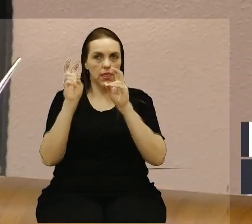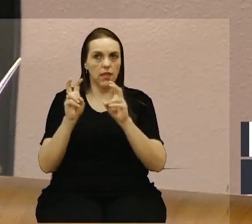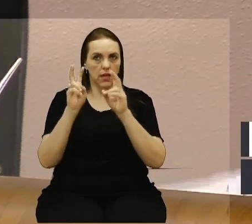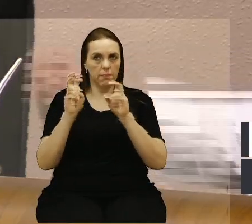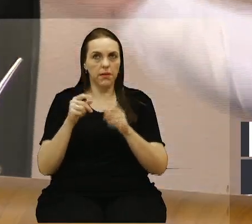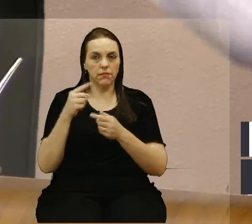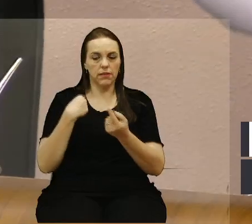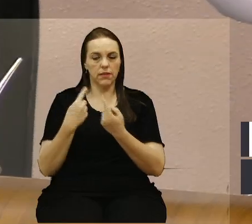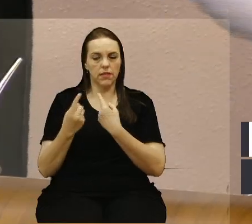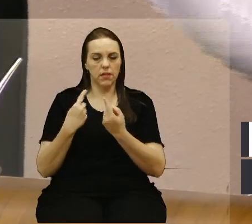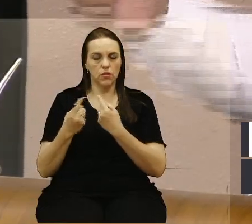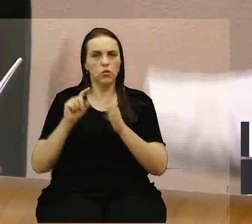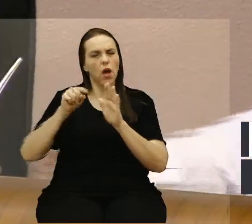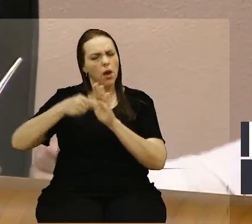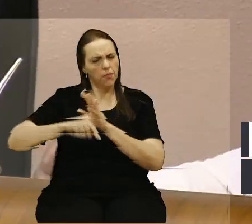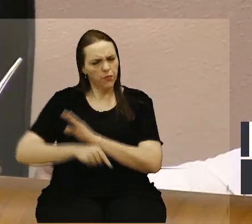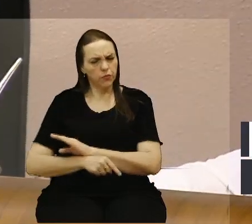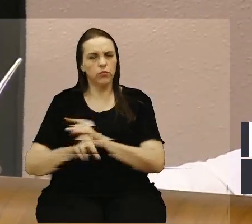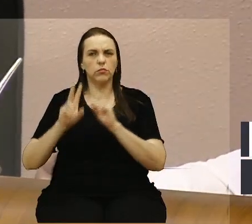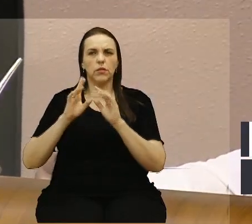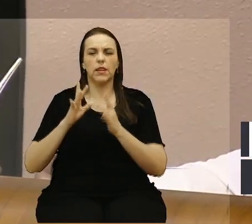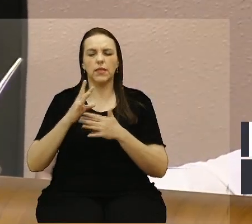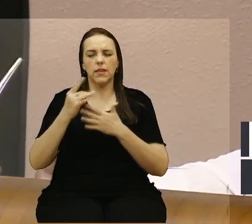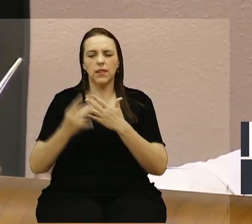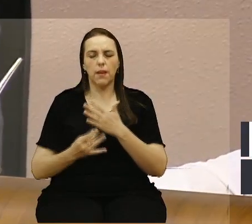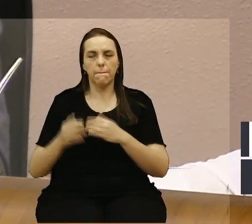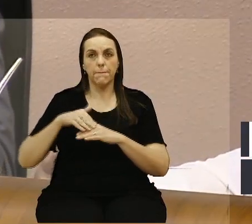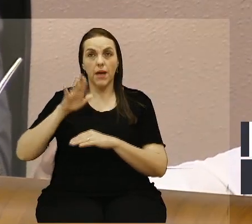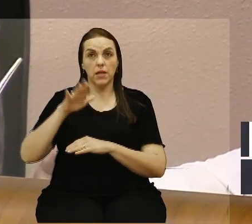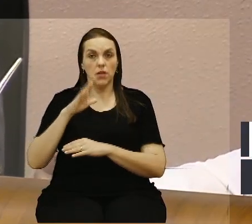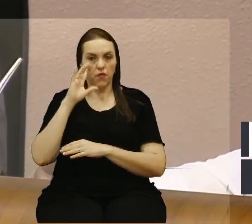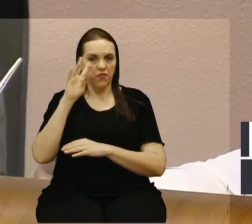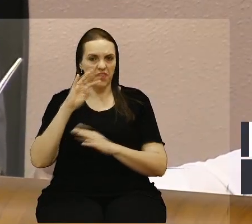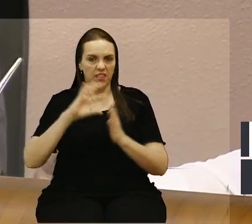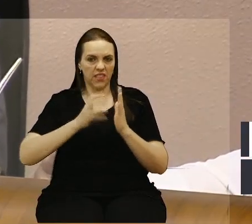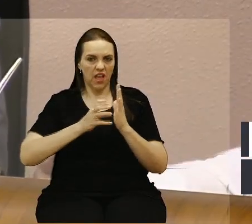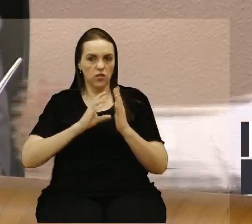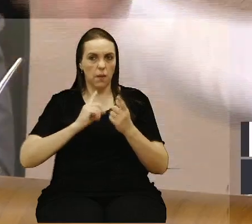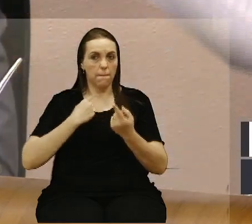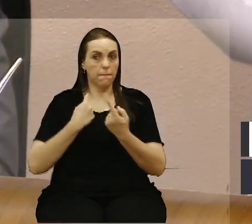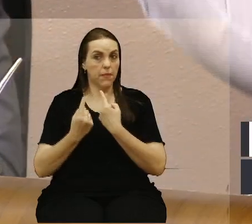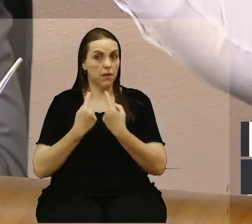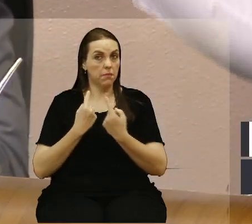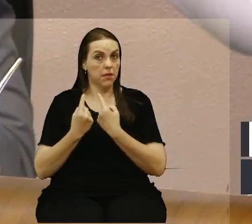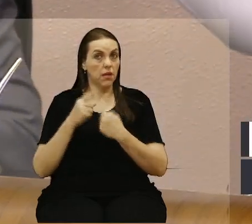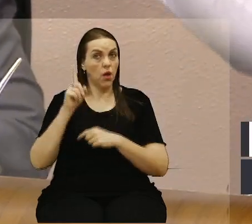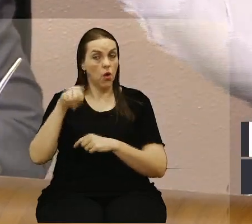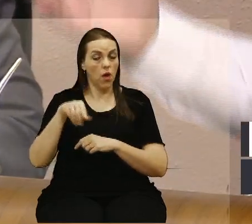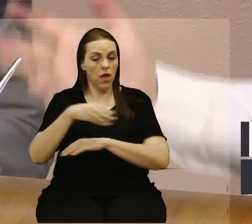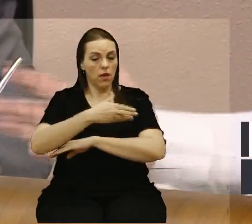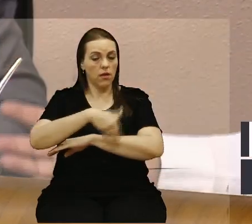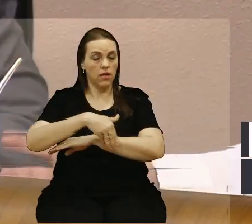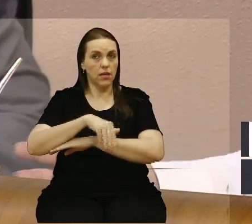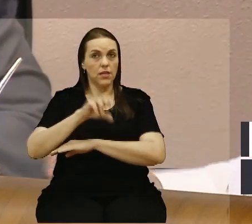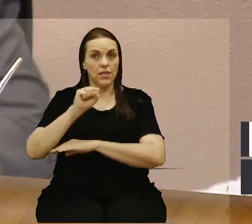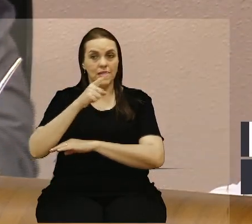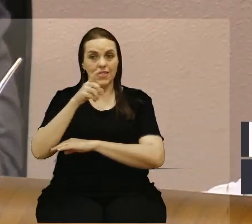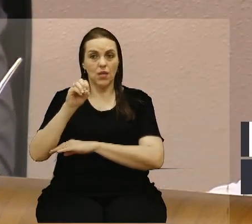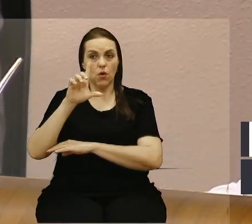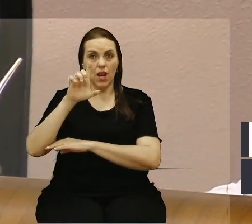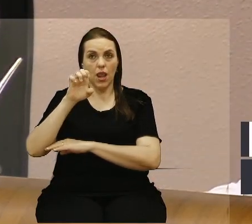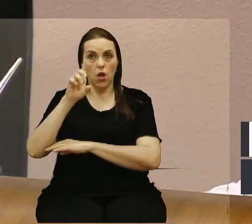esse assunto, né? Quando eu via os dados da perimetral ali com a Avenida São Leopoldo, é exorbitante,